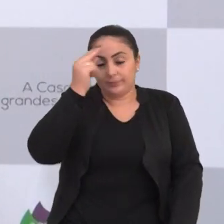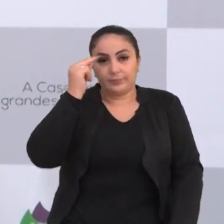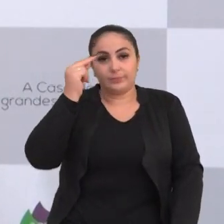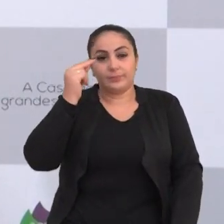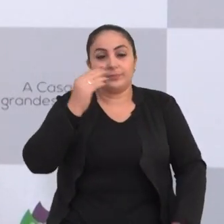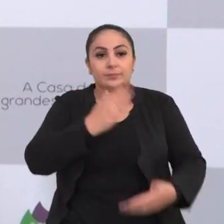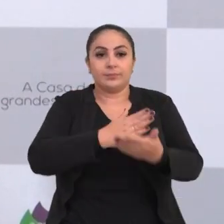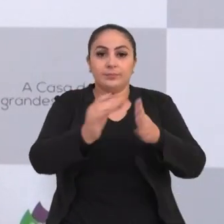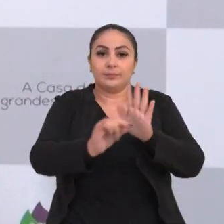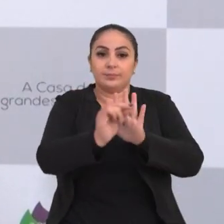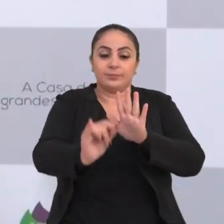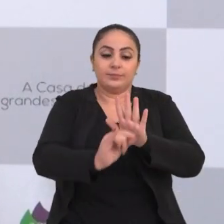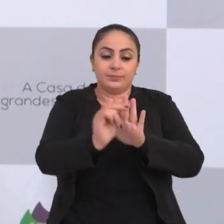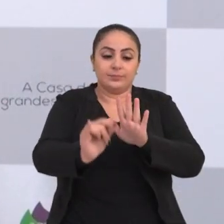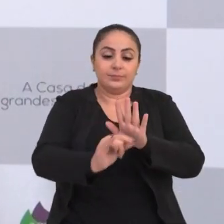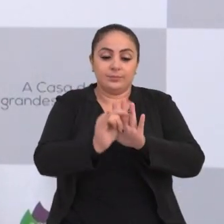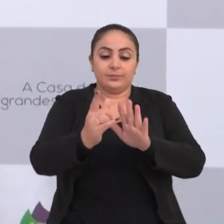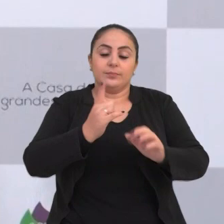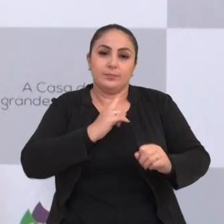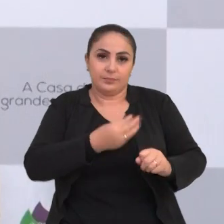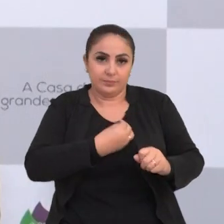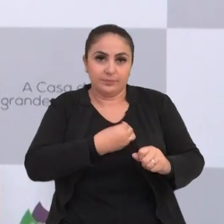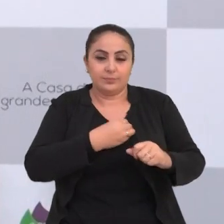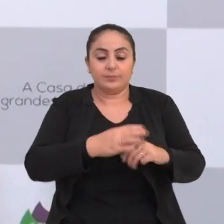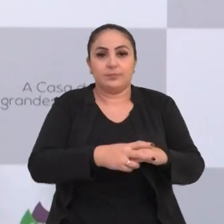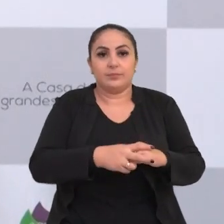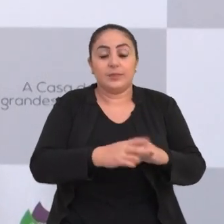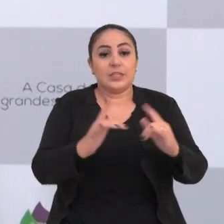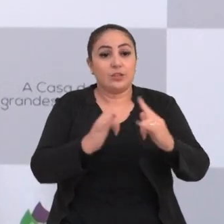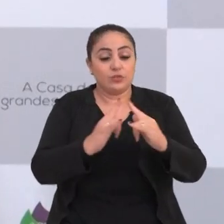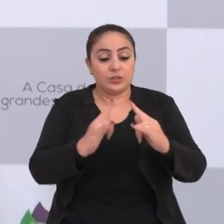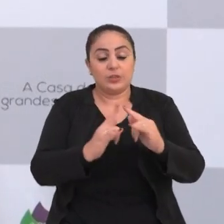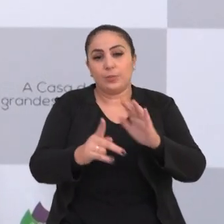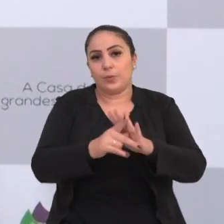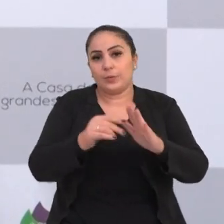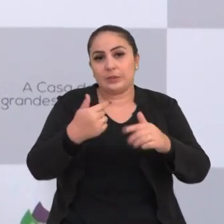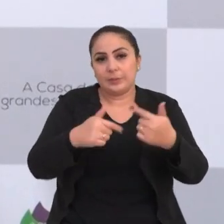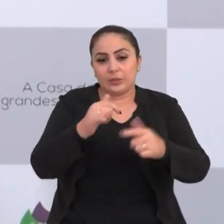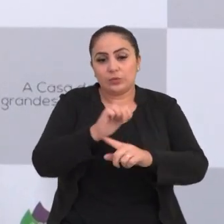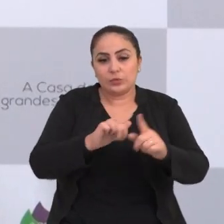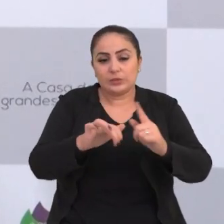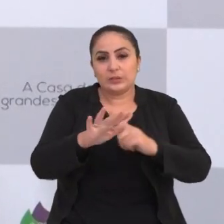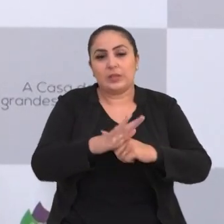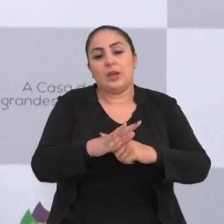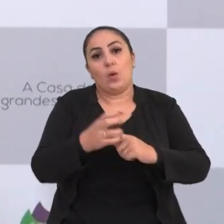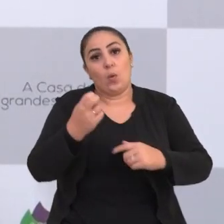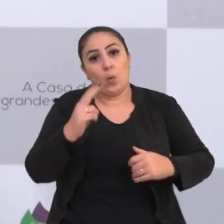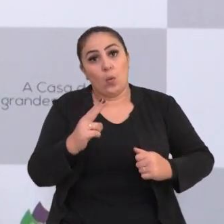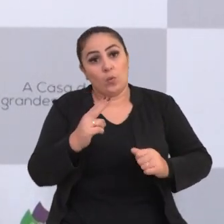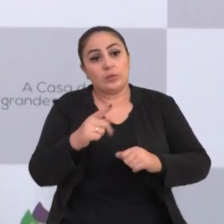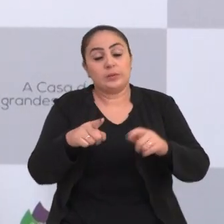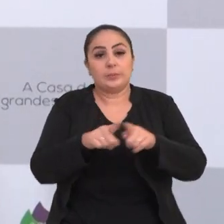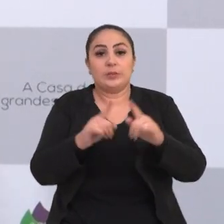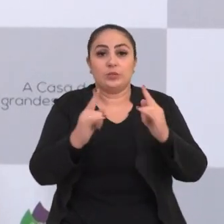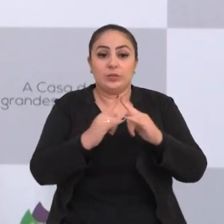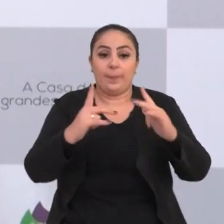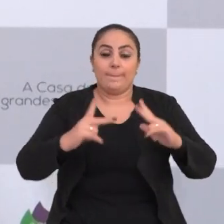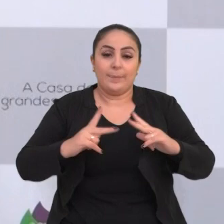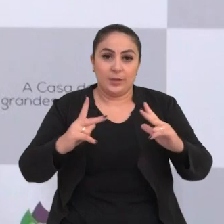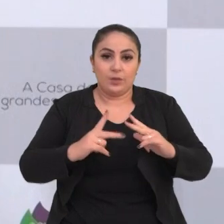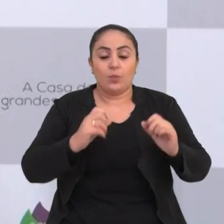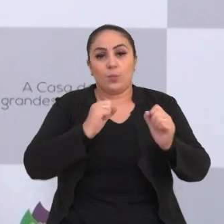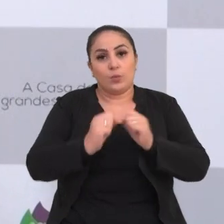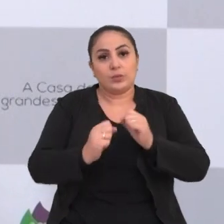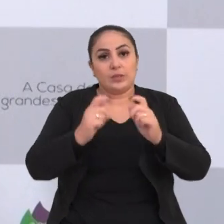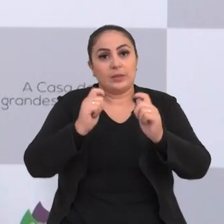prefeitura lançou um edital e entidades de assistência social ou inclusive entidades